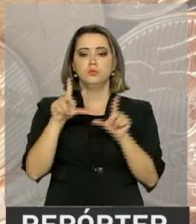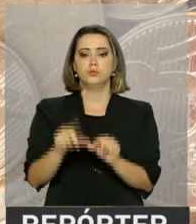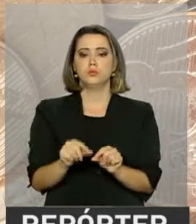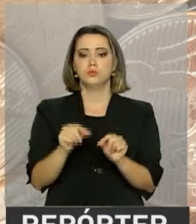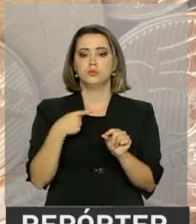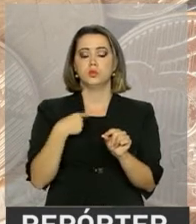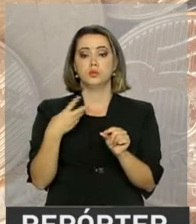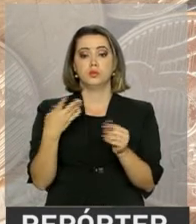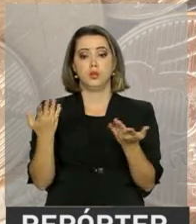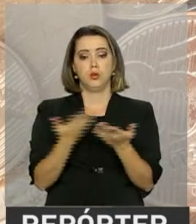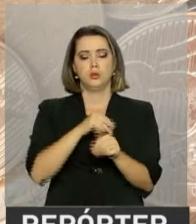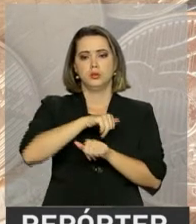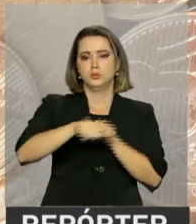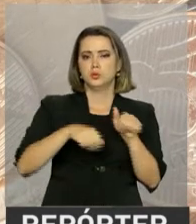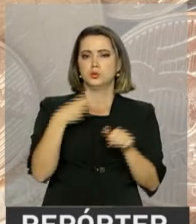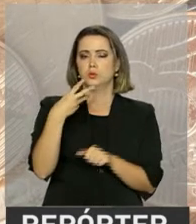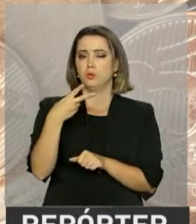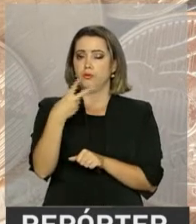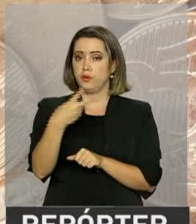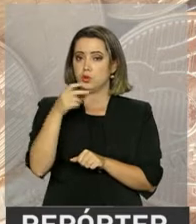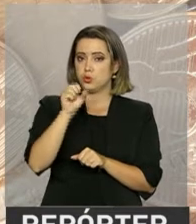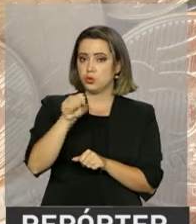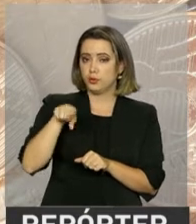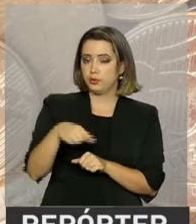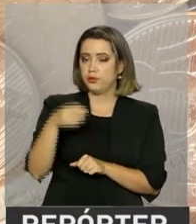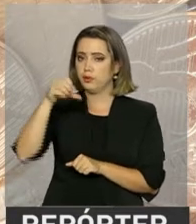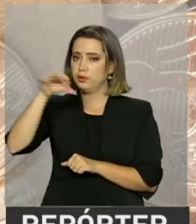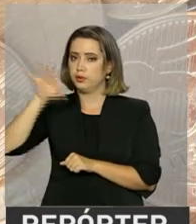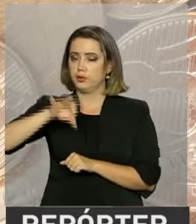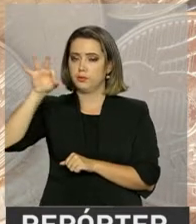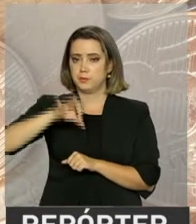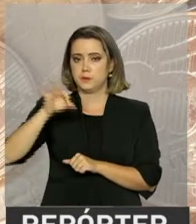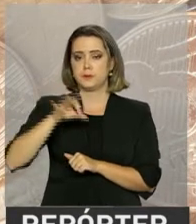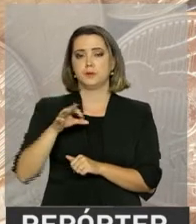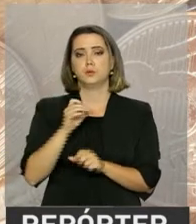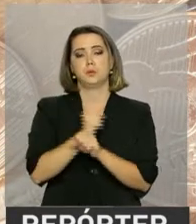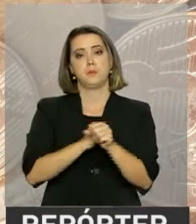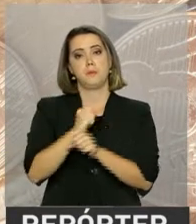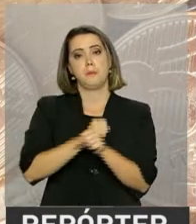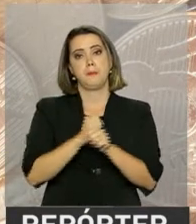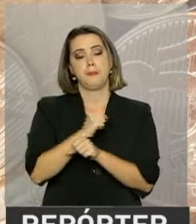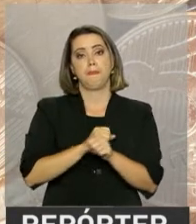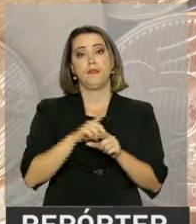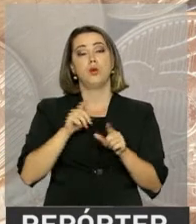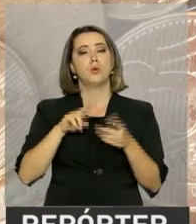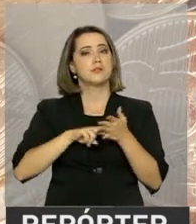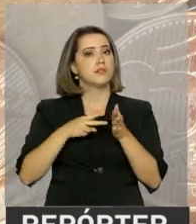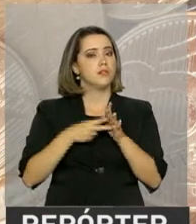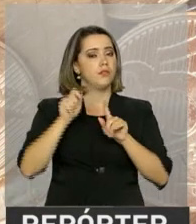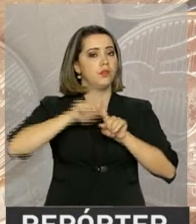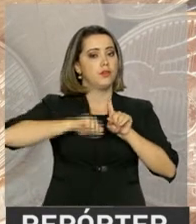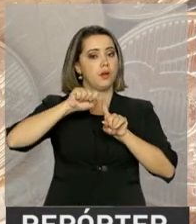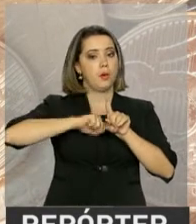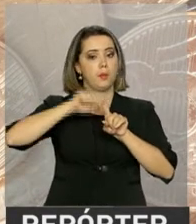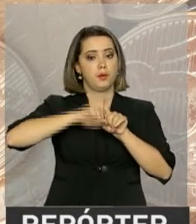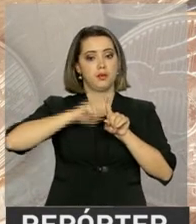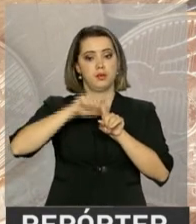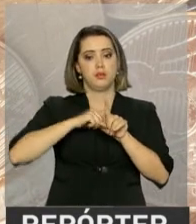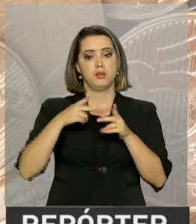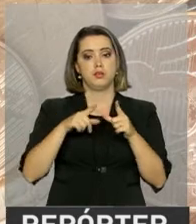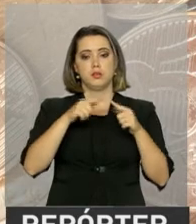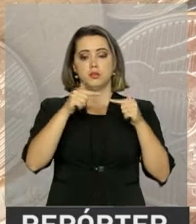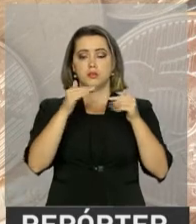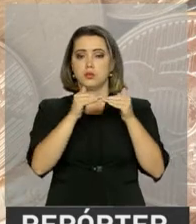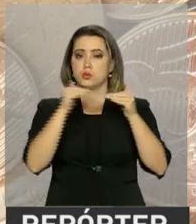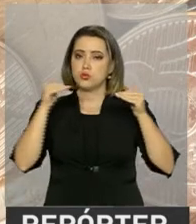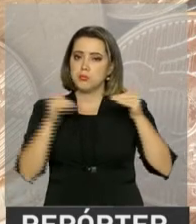de 32% para 28,9 por cento ao ano ao mês o percentual do consignado caiu